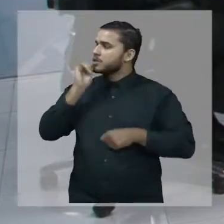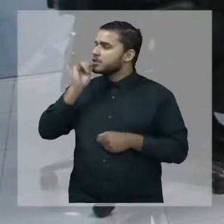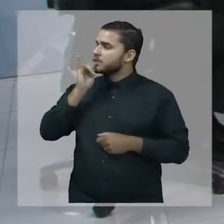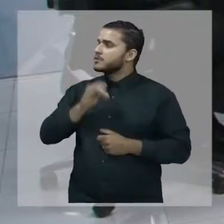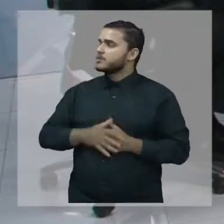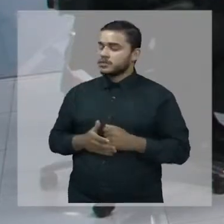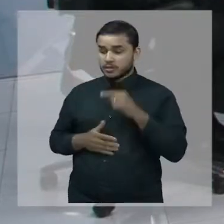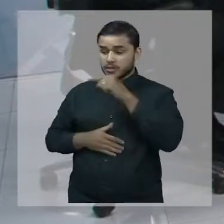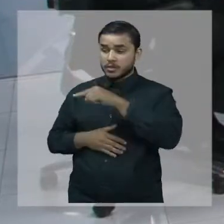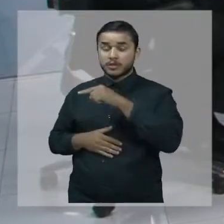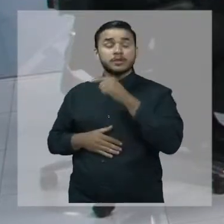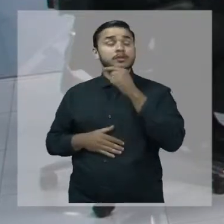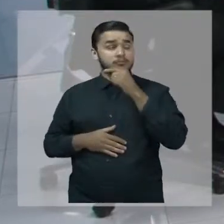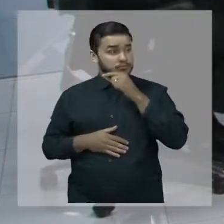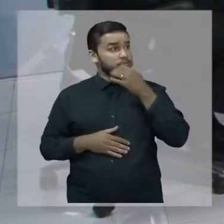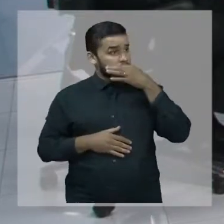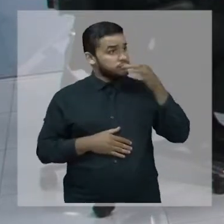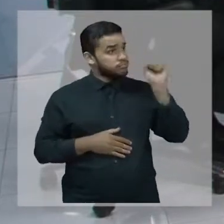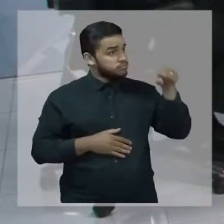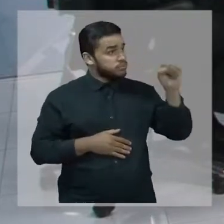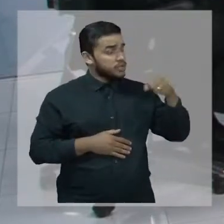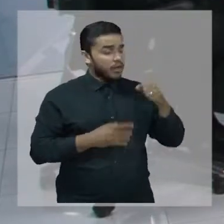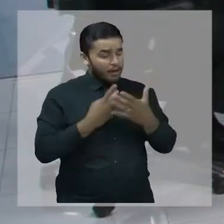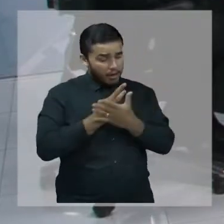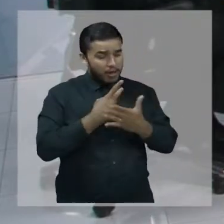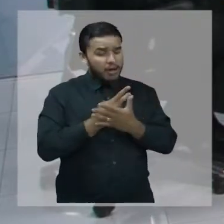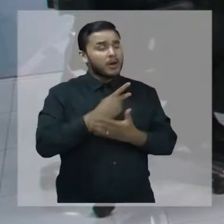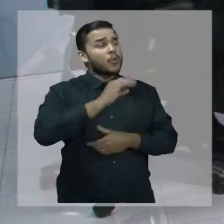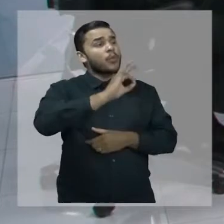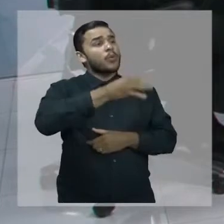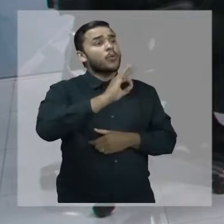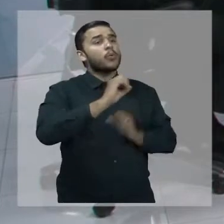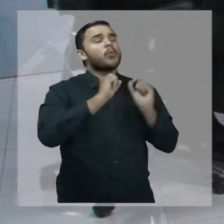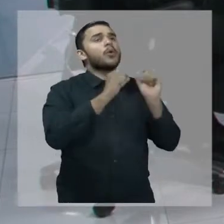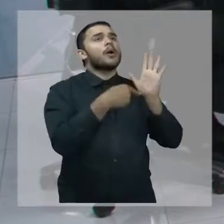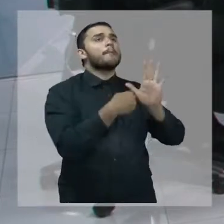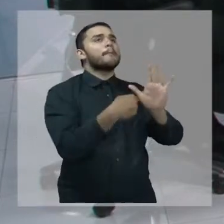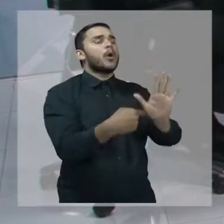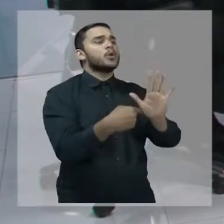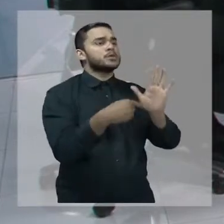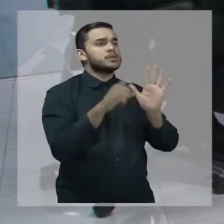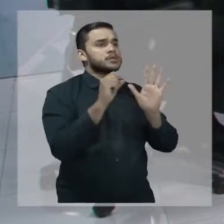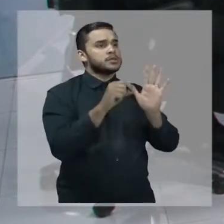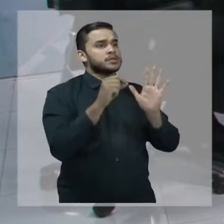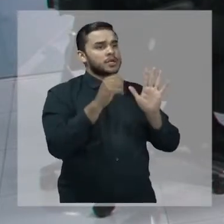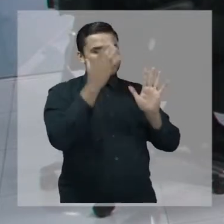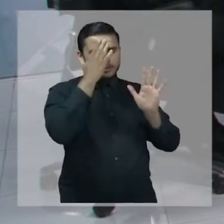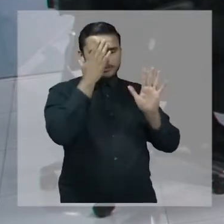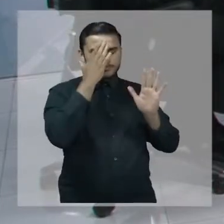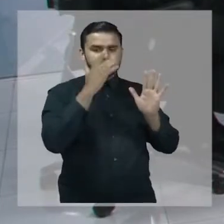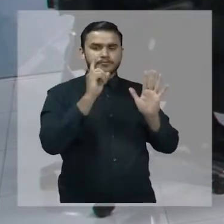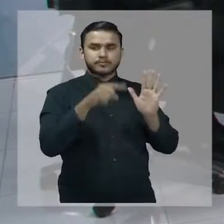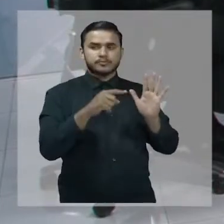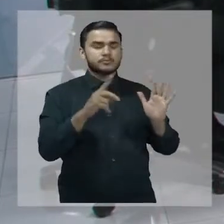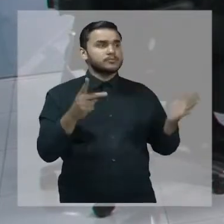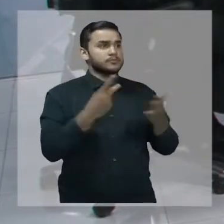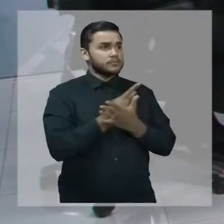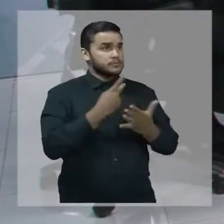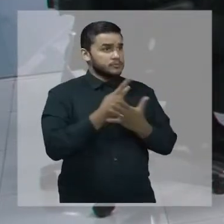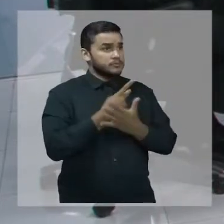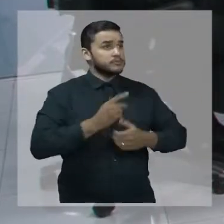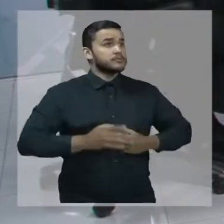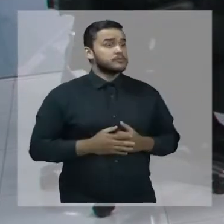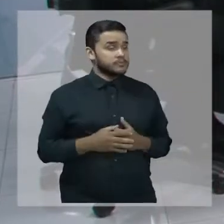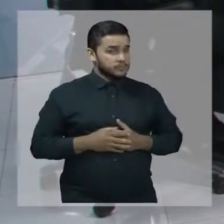composição da Assembleia Nacional Constituinte reproduzia o modelo congressual.